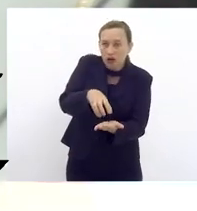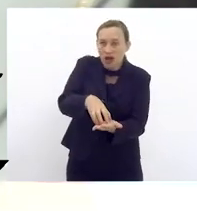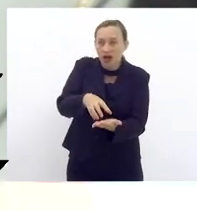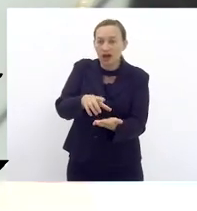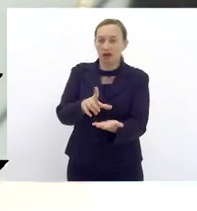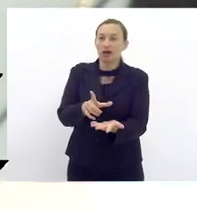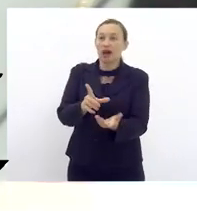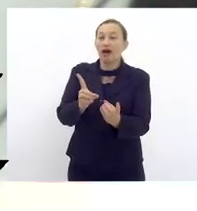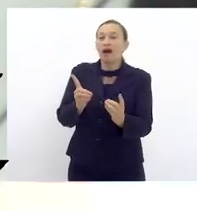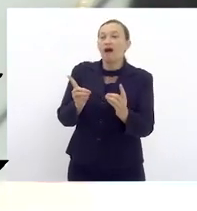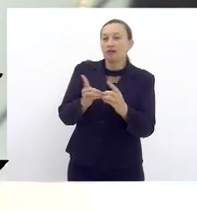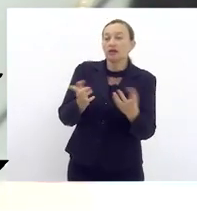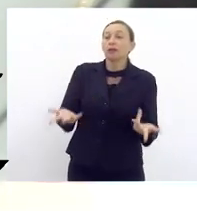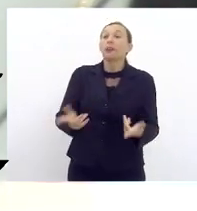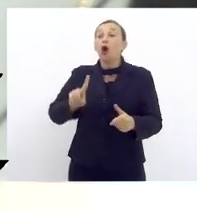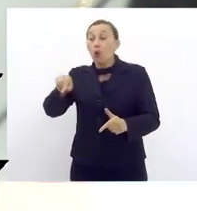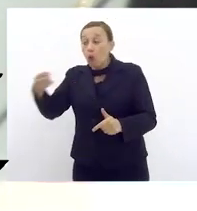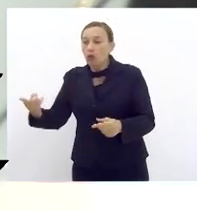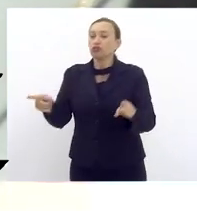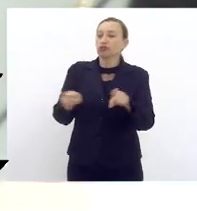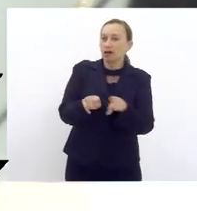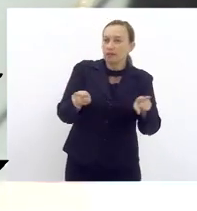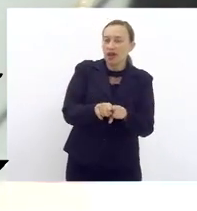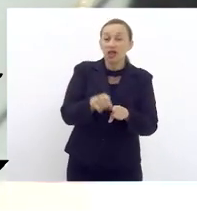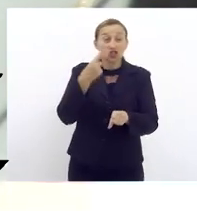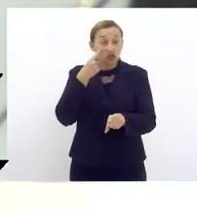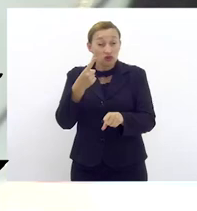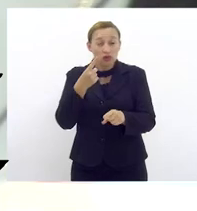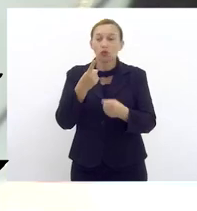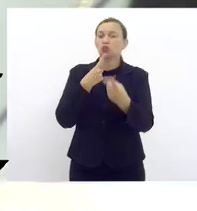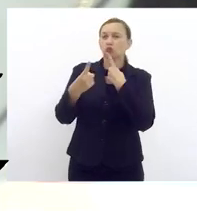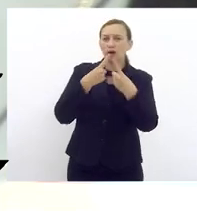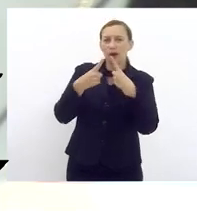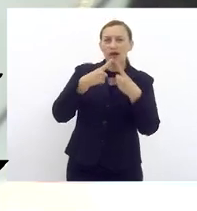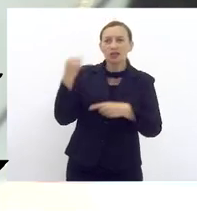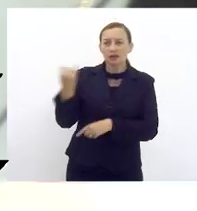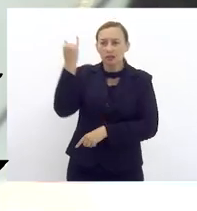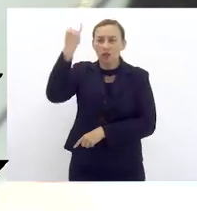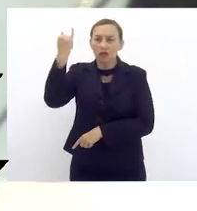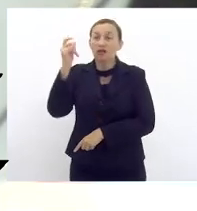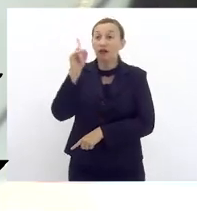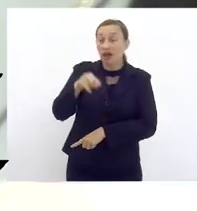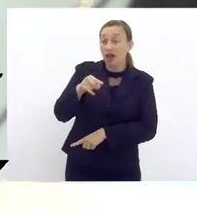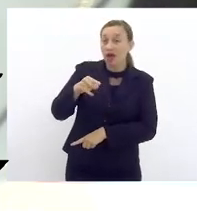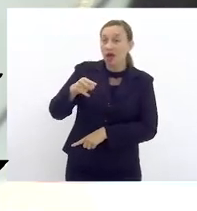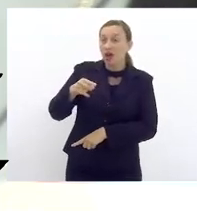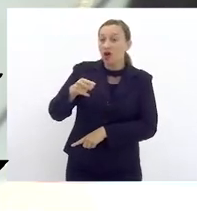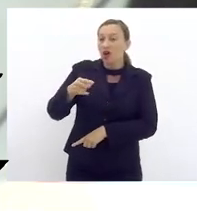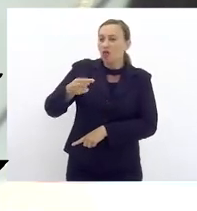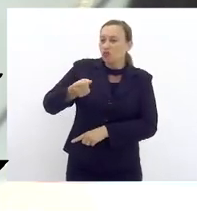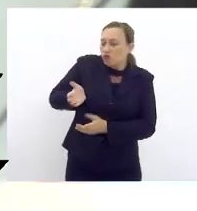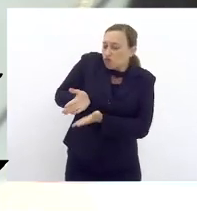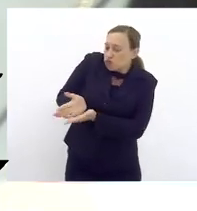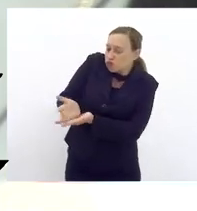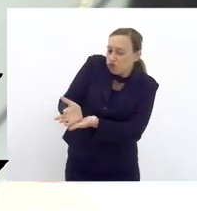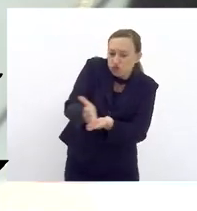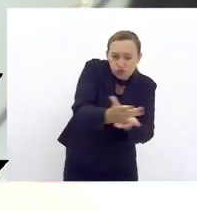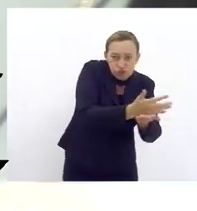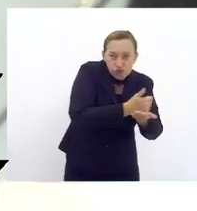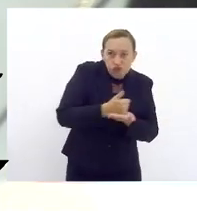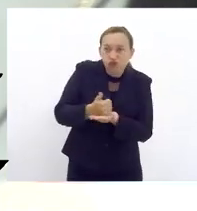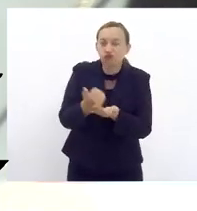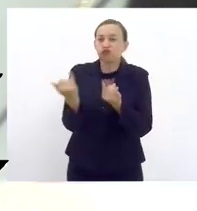um outro elemento que a gente trouxe com um debate importante é o levantamento de dados com relação